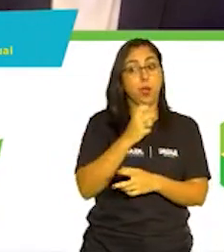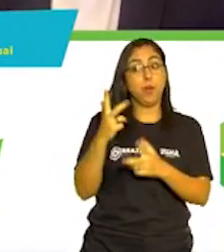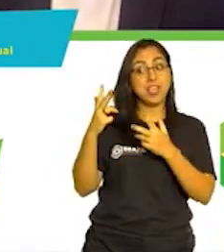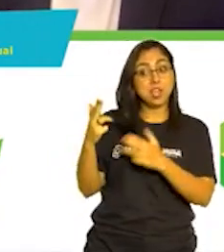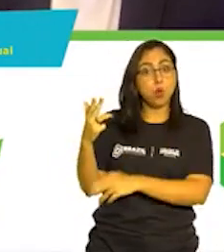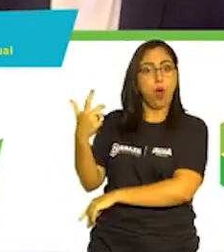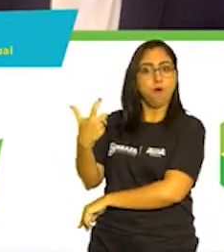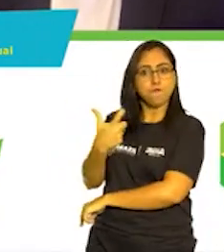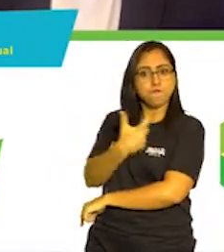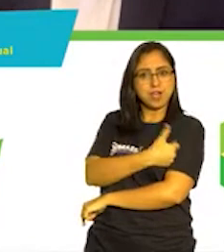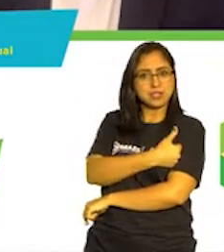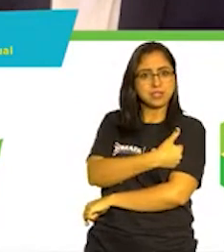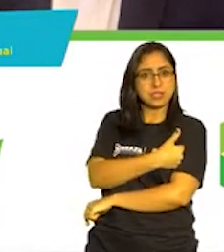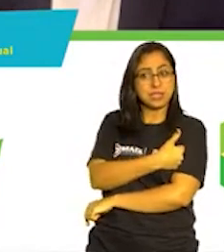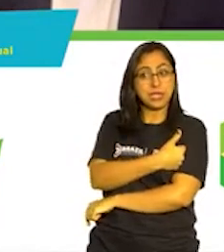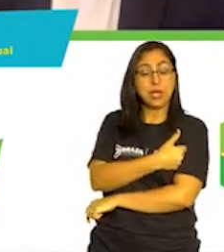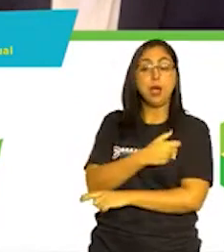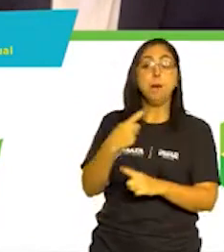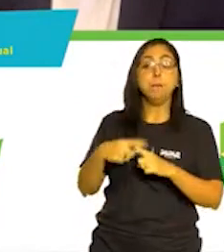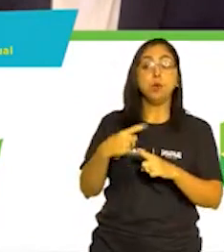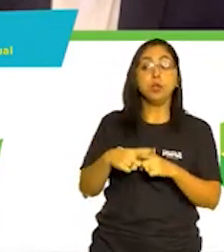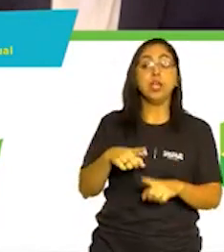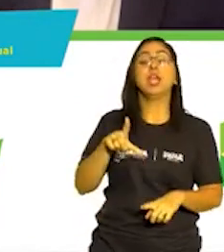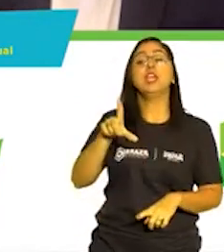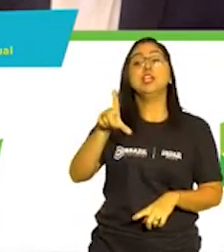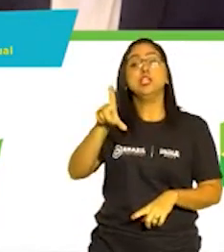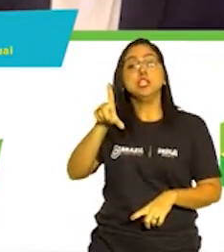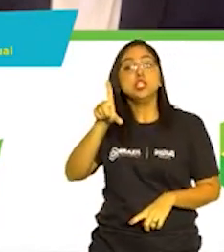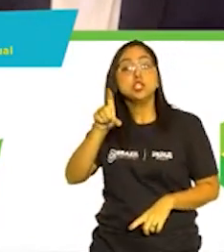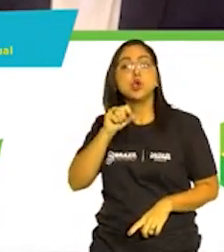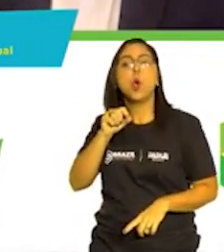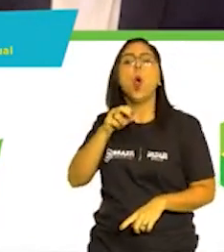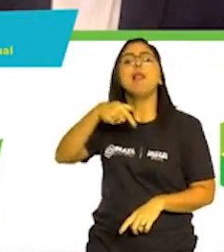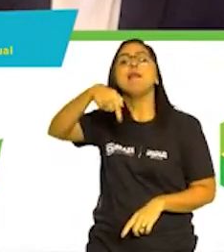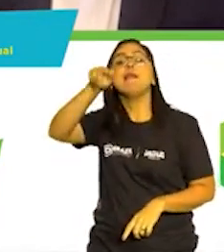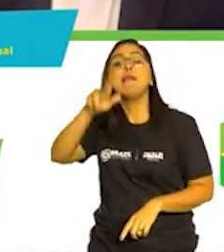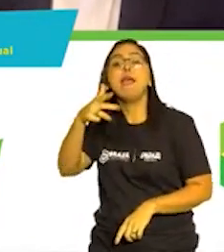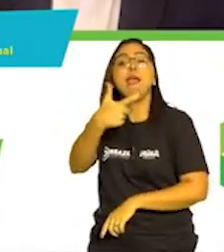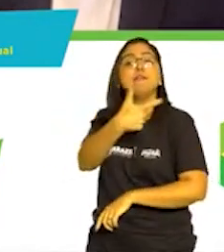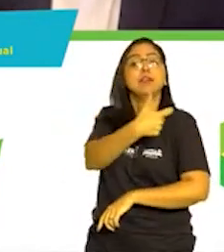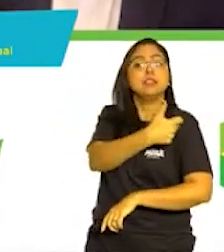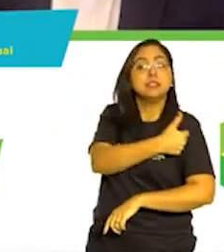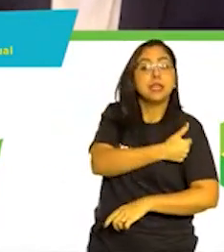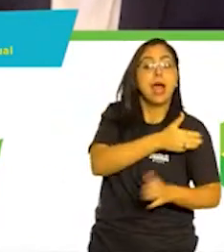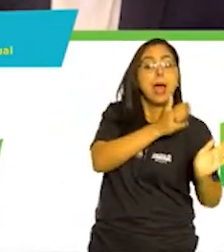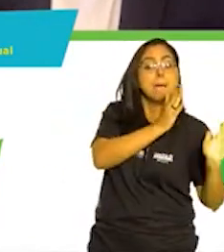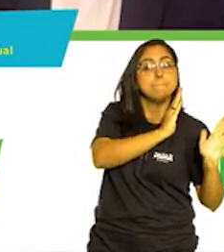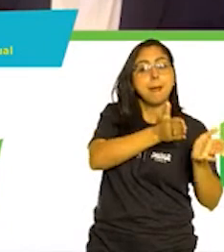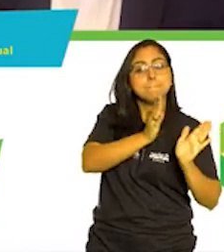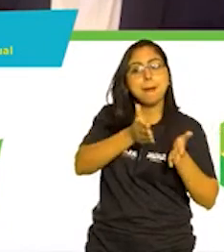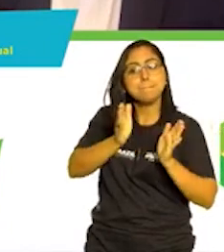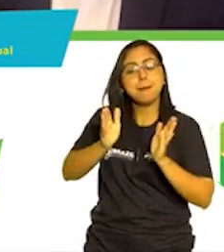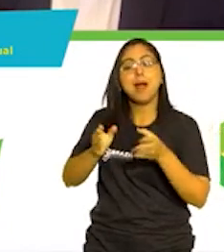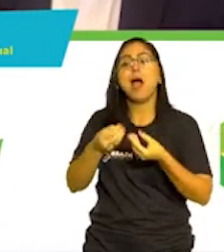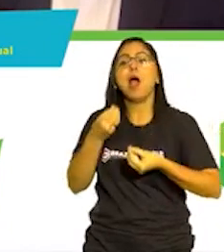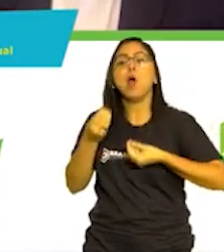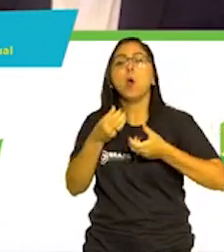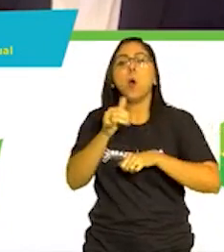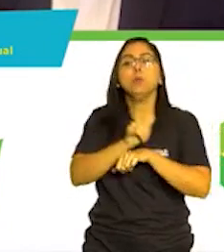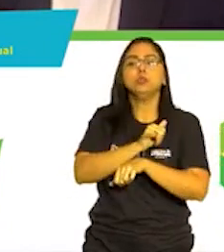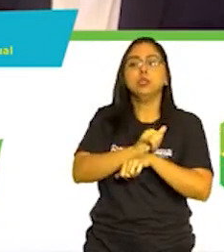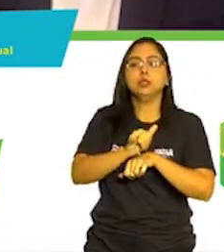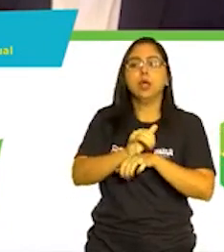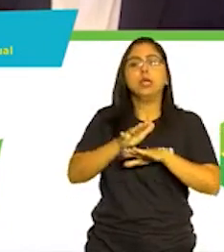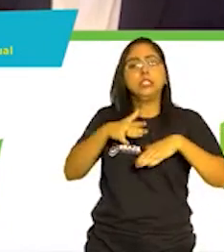a vacina escolhe quem tem que ser vacinado, em que ordem, é localmente, né? Então, se a gente fizesse o